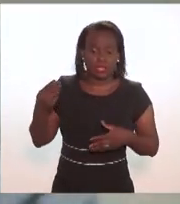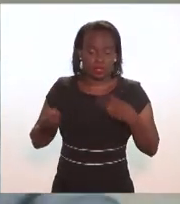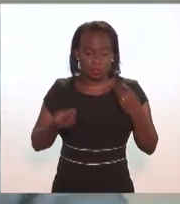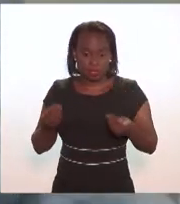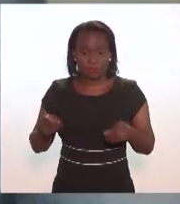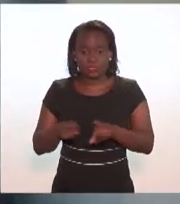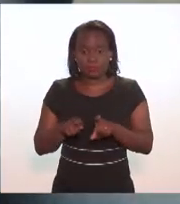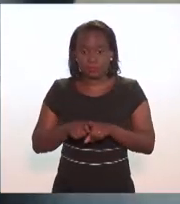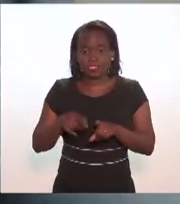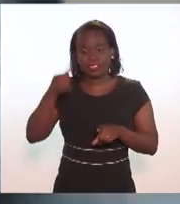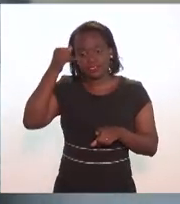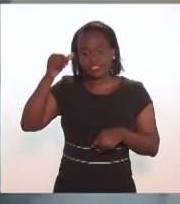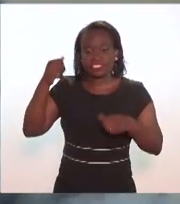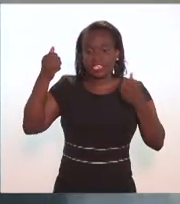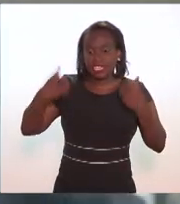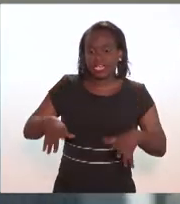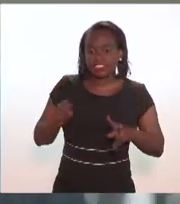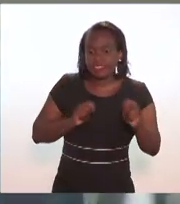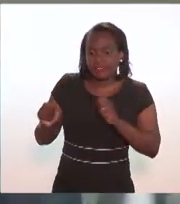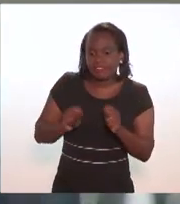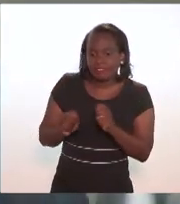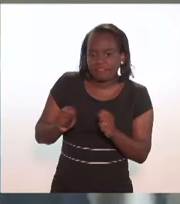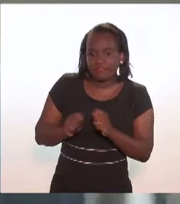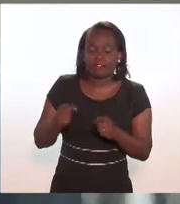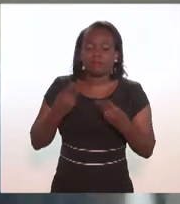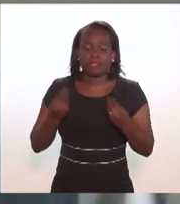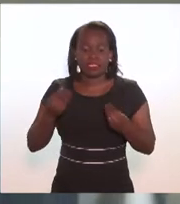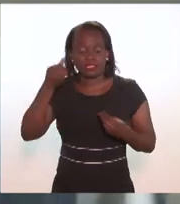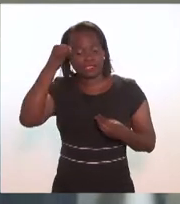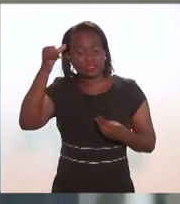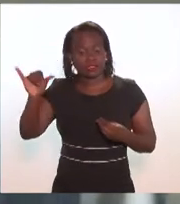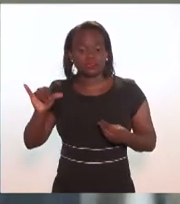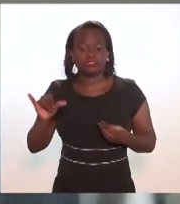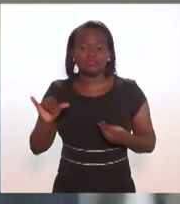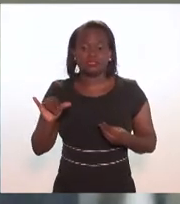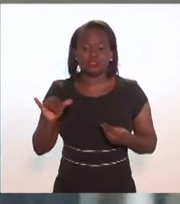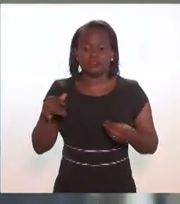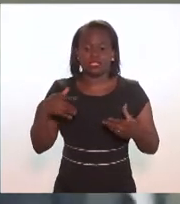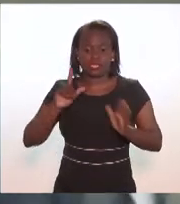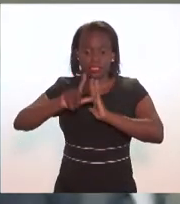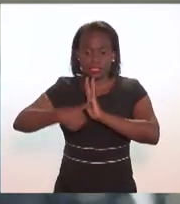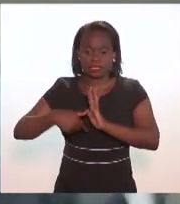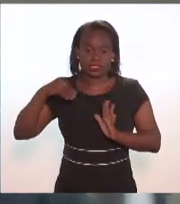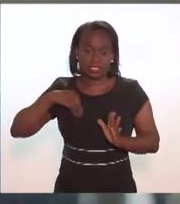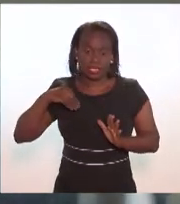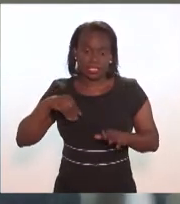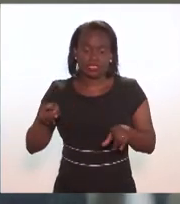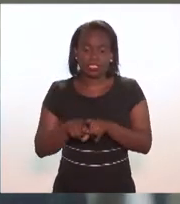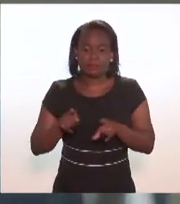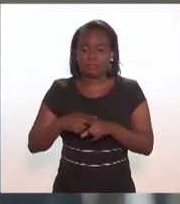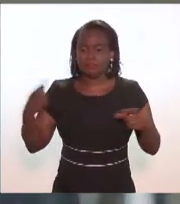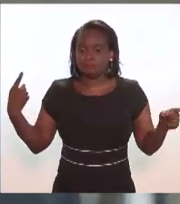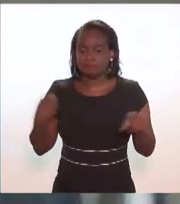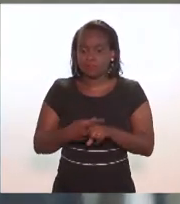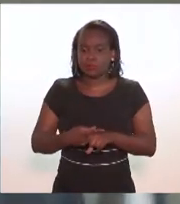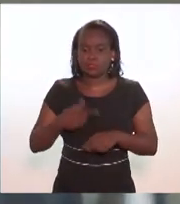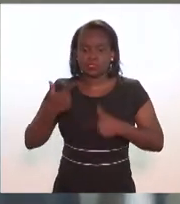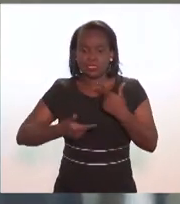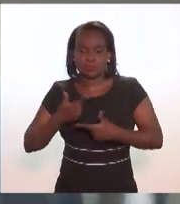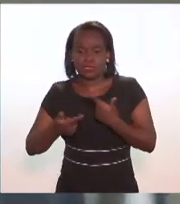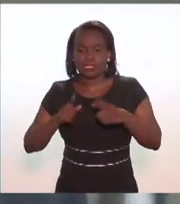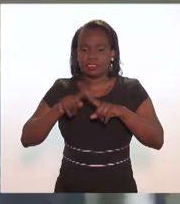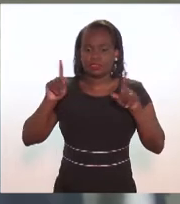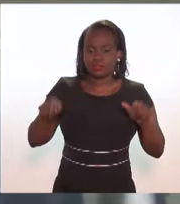de contenção de despesas para que a gente pudesse evitar, portanto, o atraso de salários e colapso na prestação de